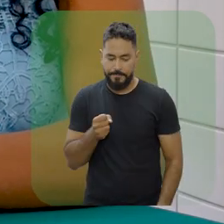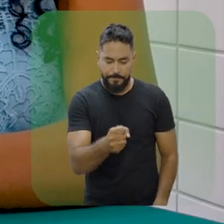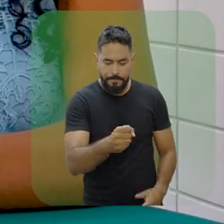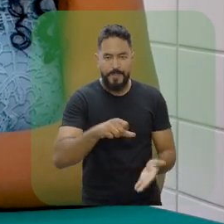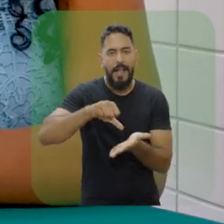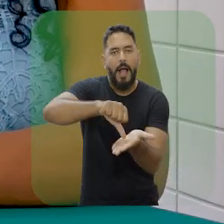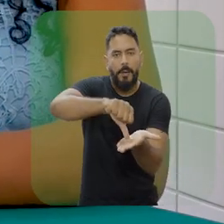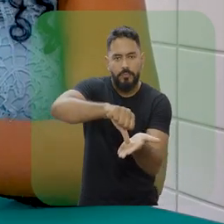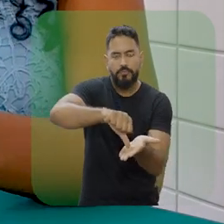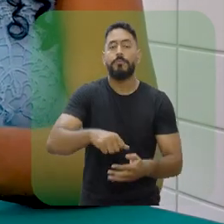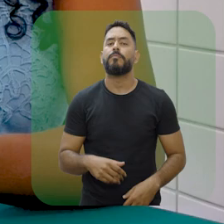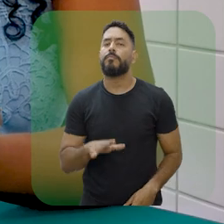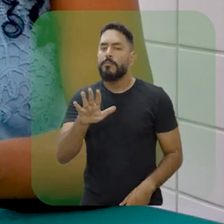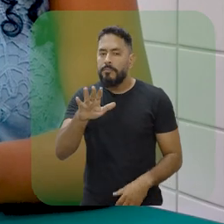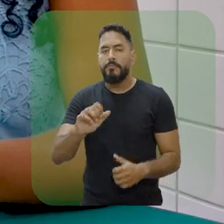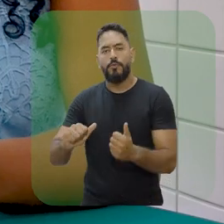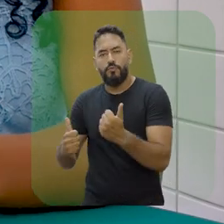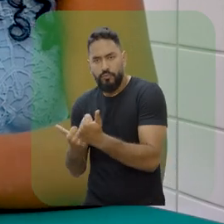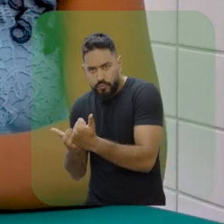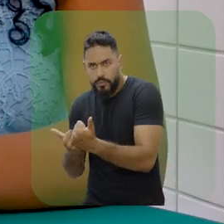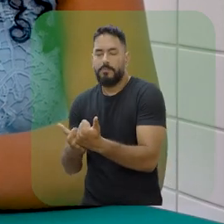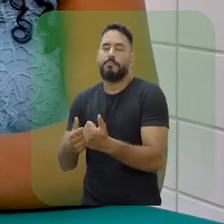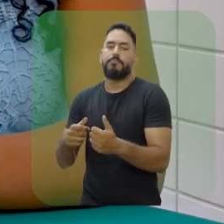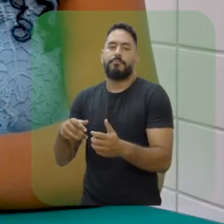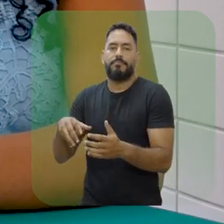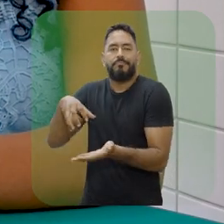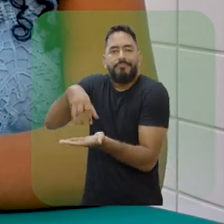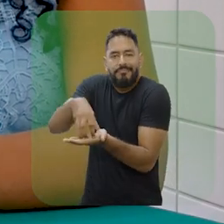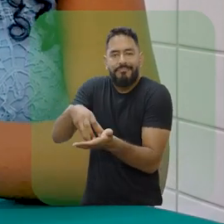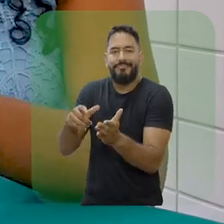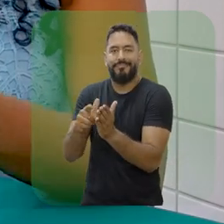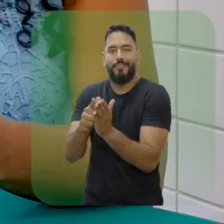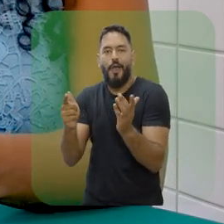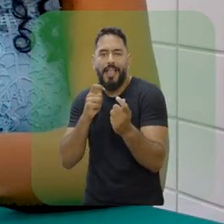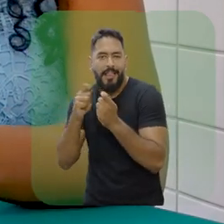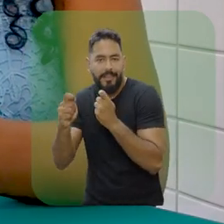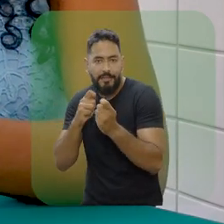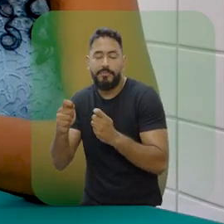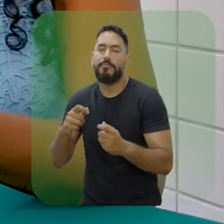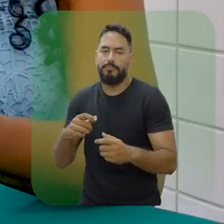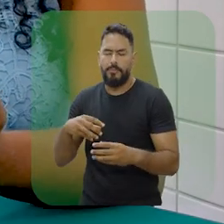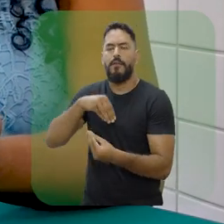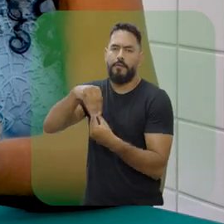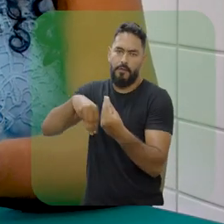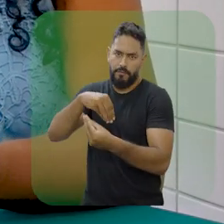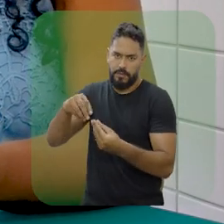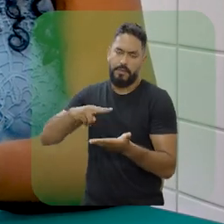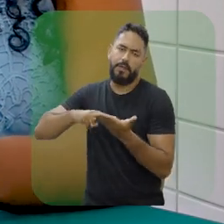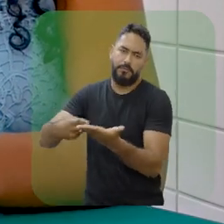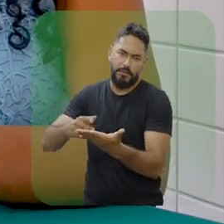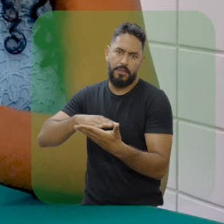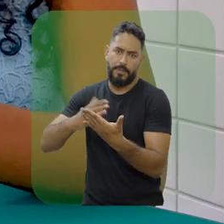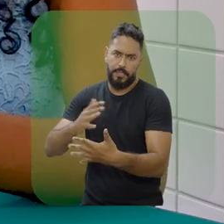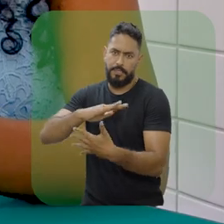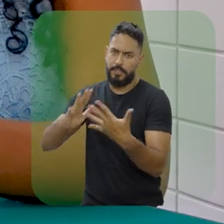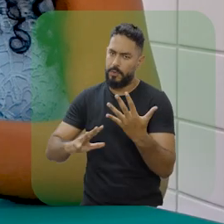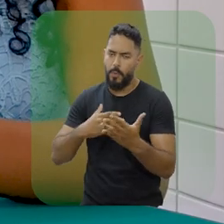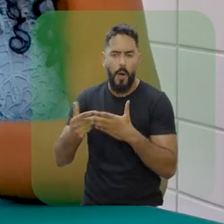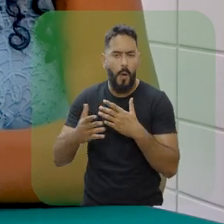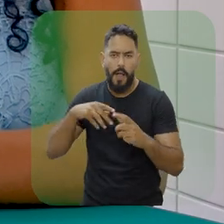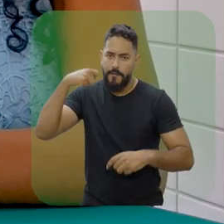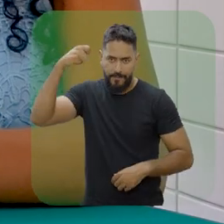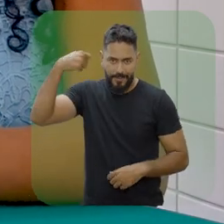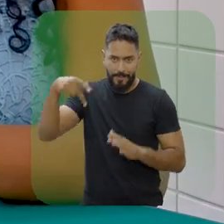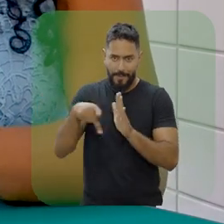no campus. Em colaboração com o setor do jornalismo, estamos envolvidos na tradução e interpretação de todas as mídias